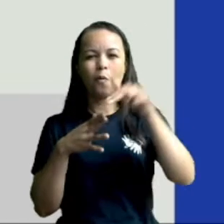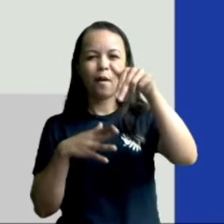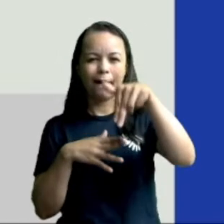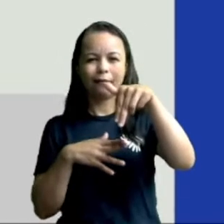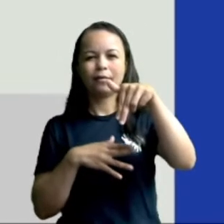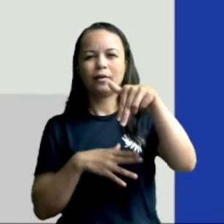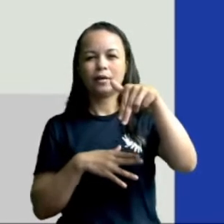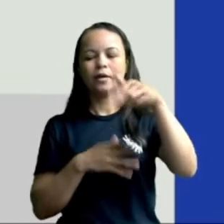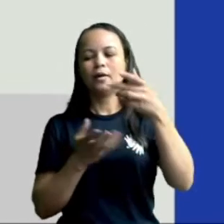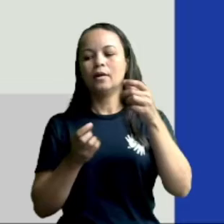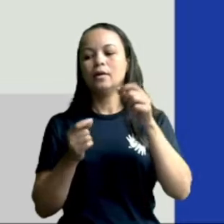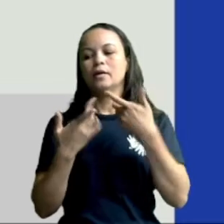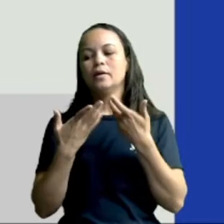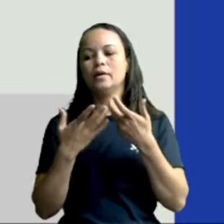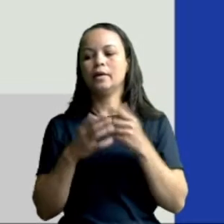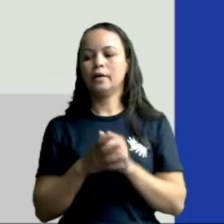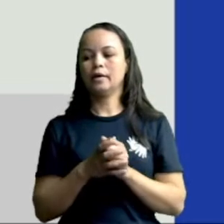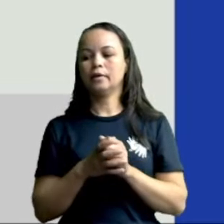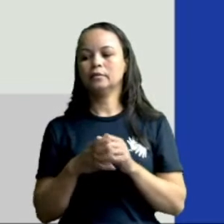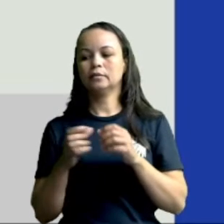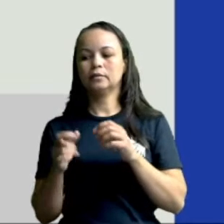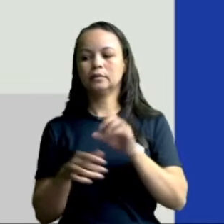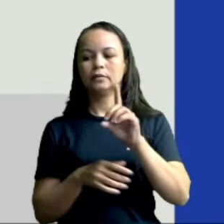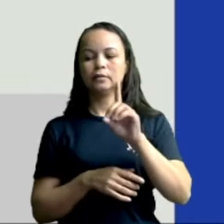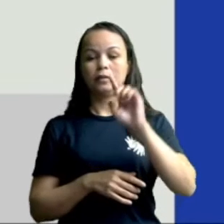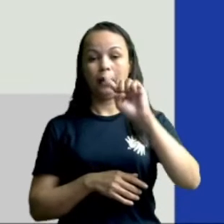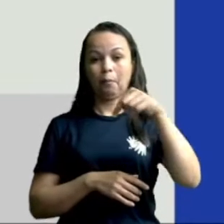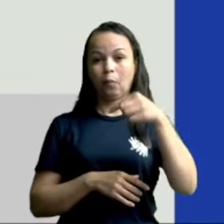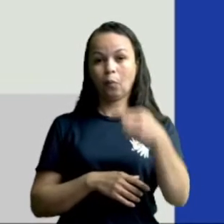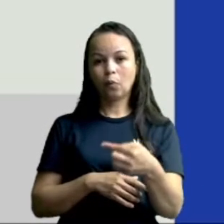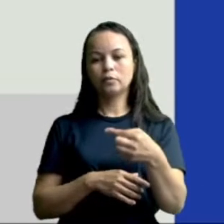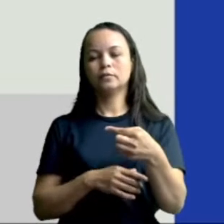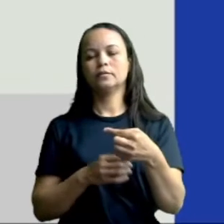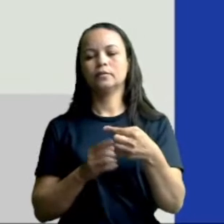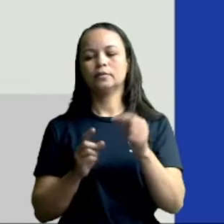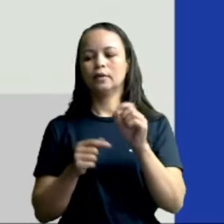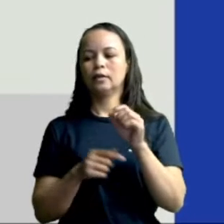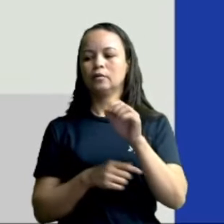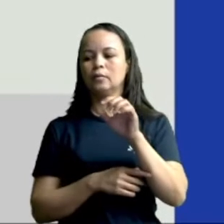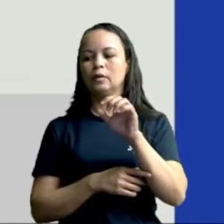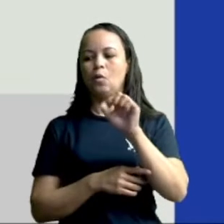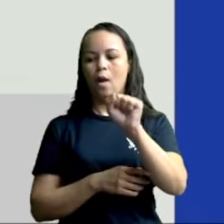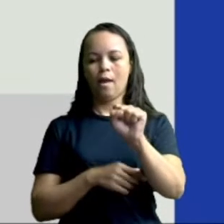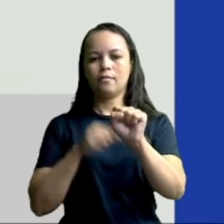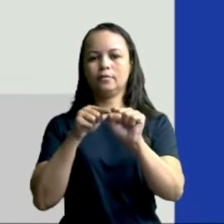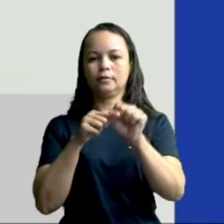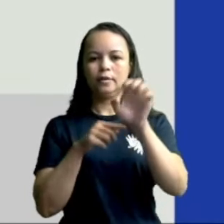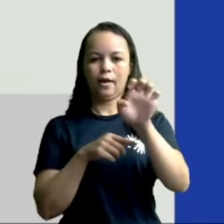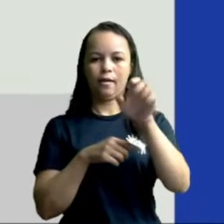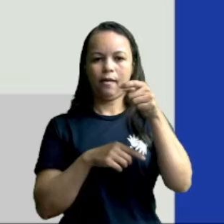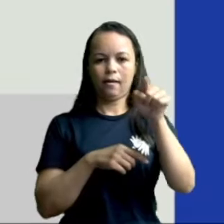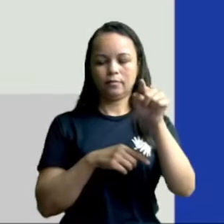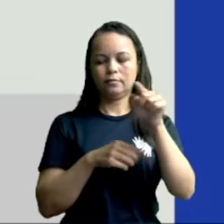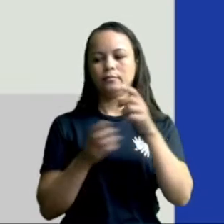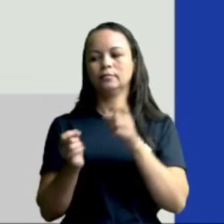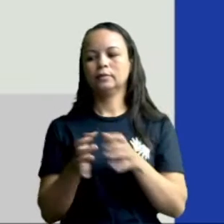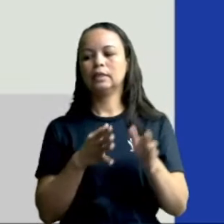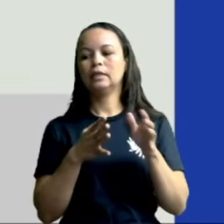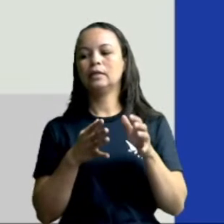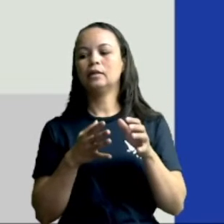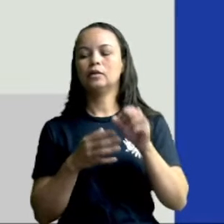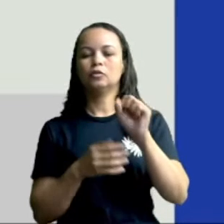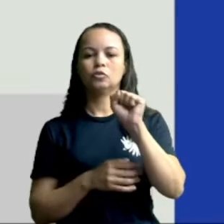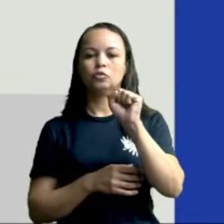que termina com a vogal A. E aí a gente tem as palavras graves ou llanas, que